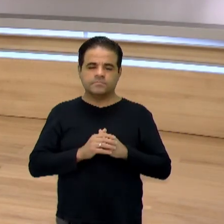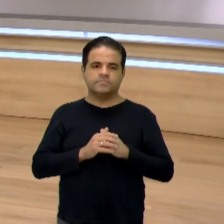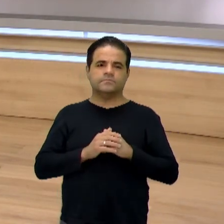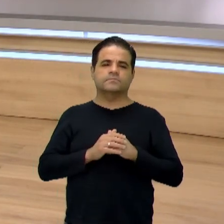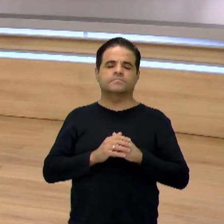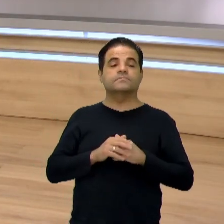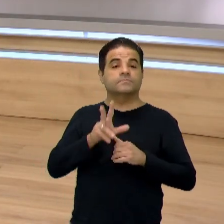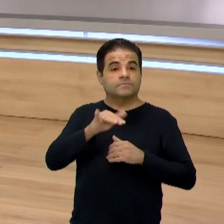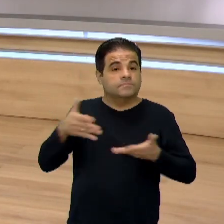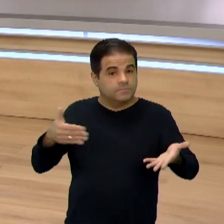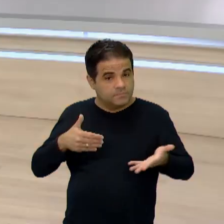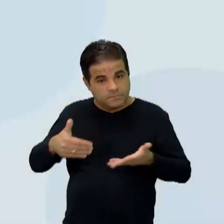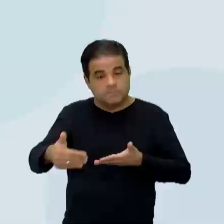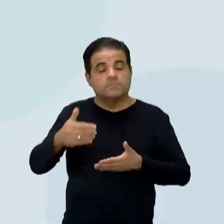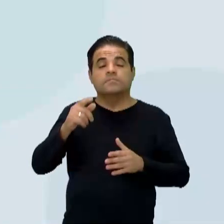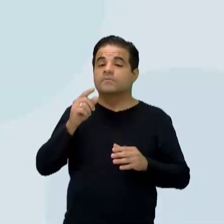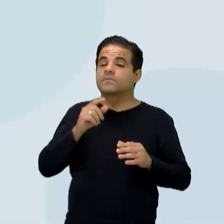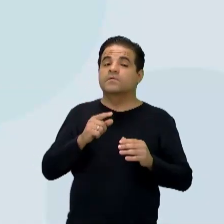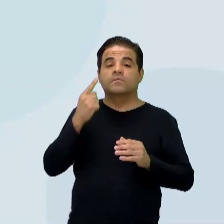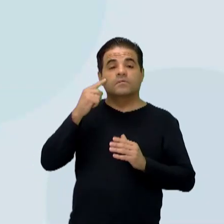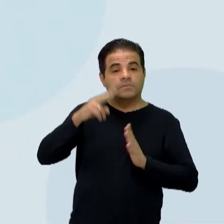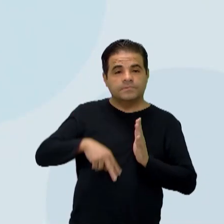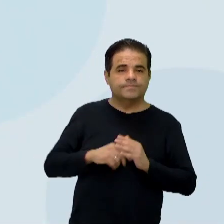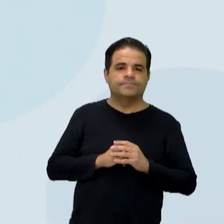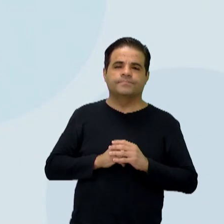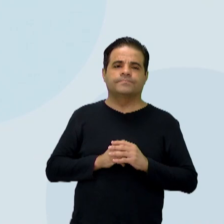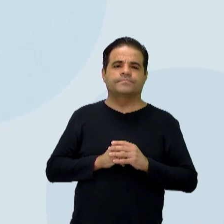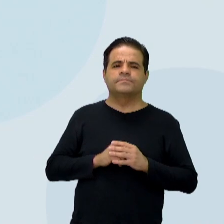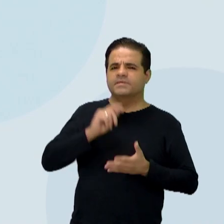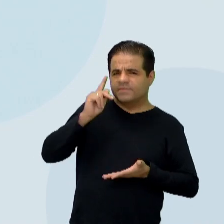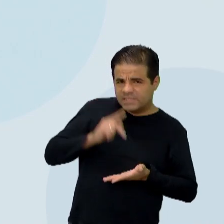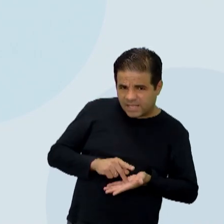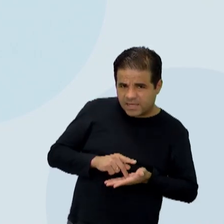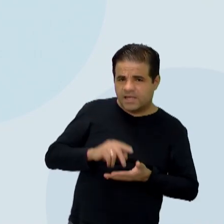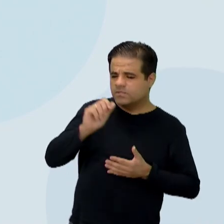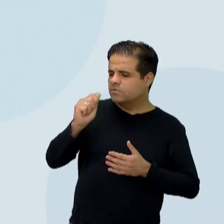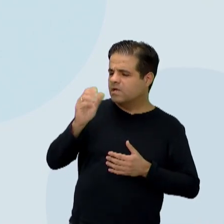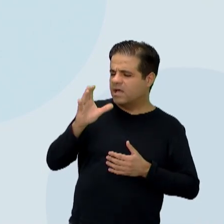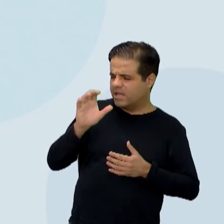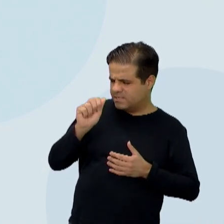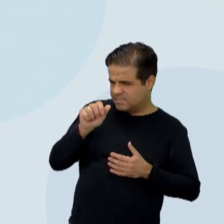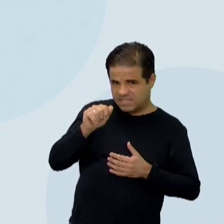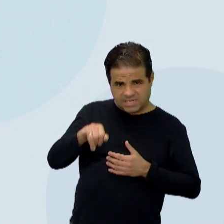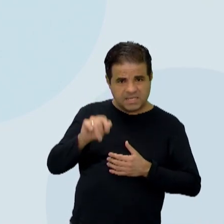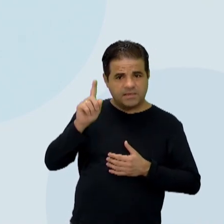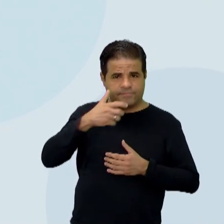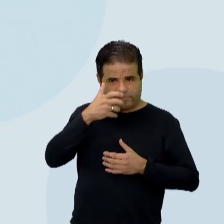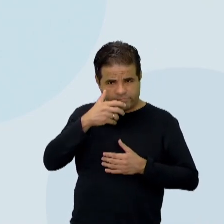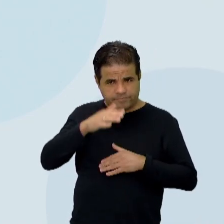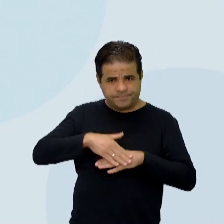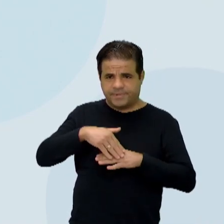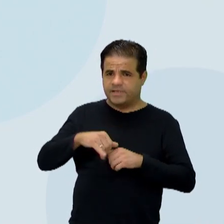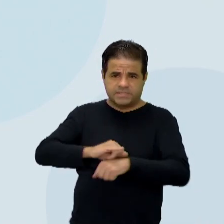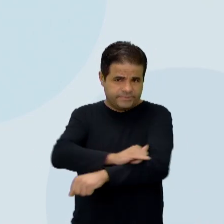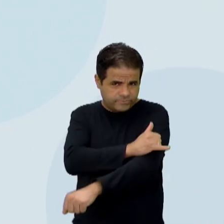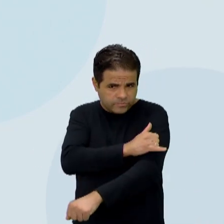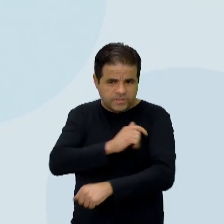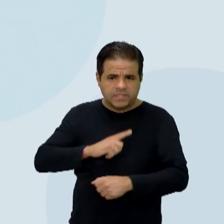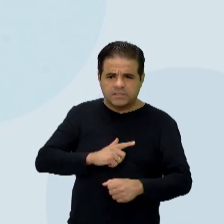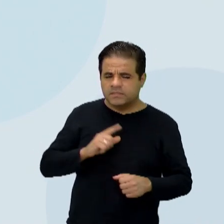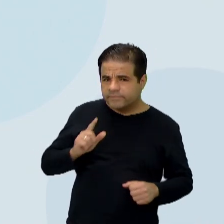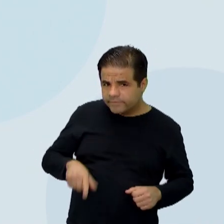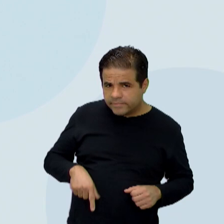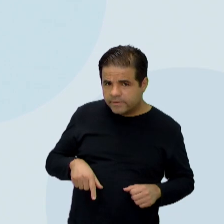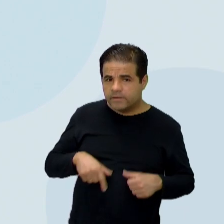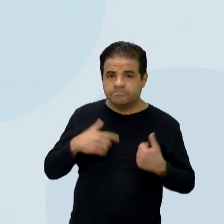a gente vai se preparar para a próxima questão. Vamos lá. É verdade que o açaí é uma das frutas mais calóricas que